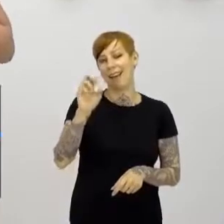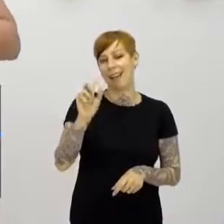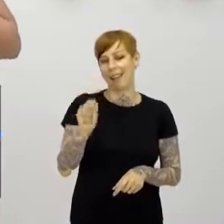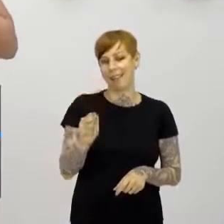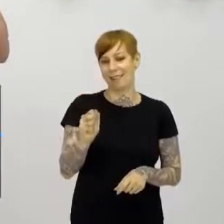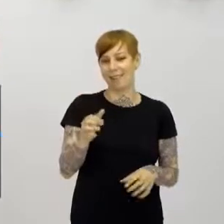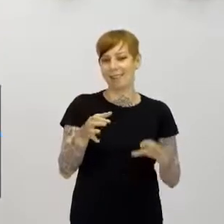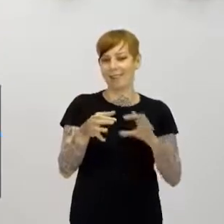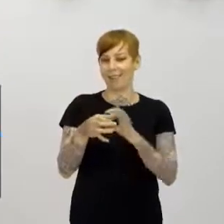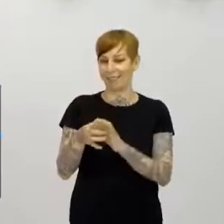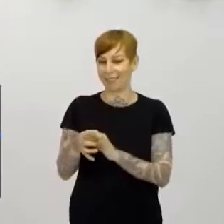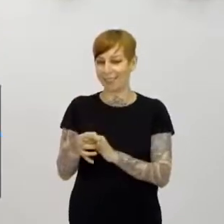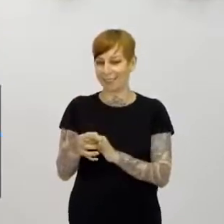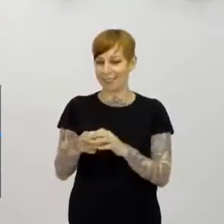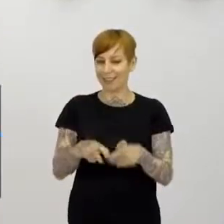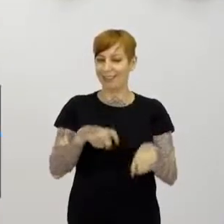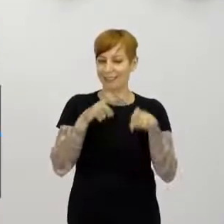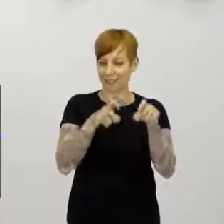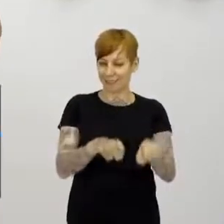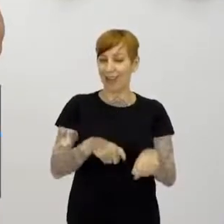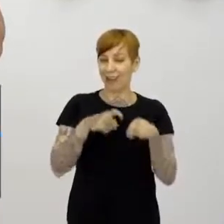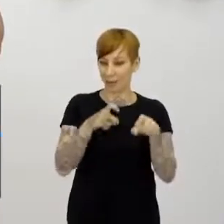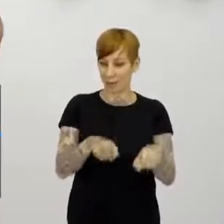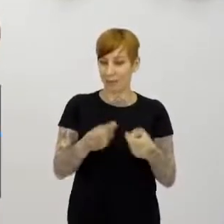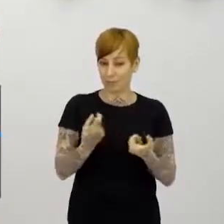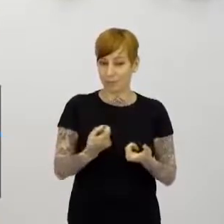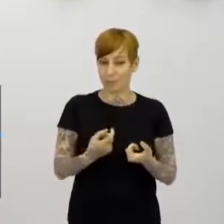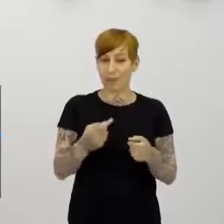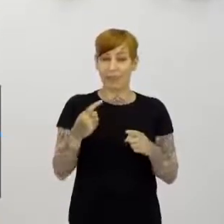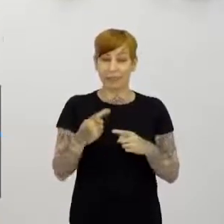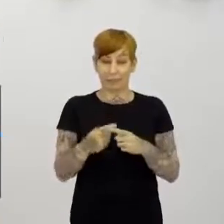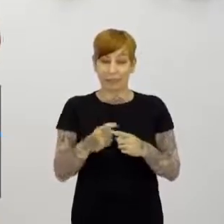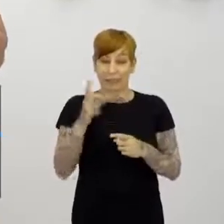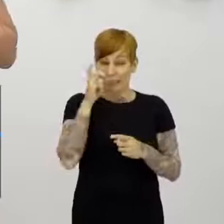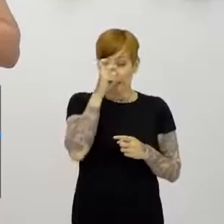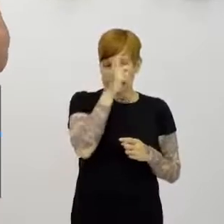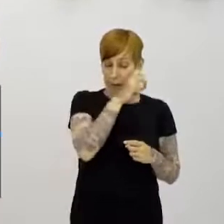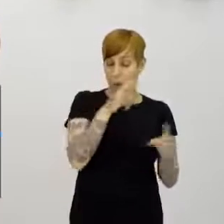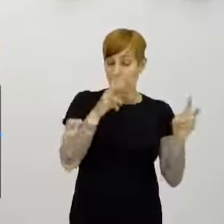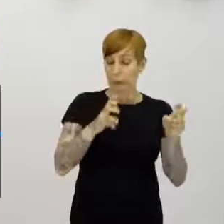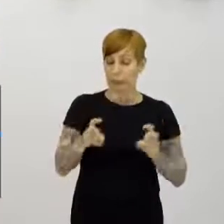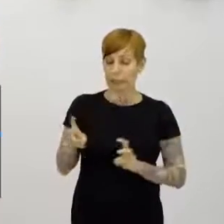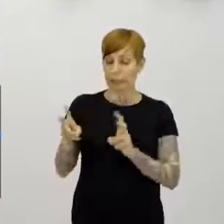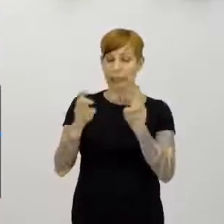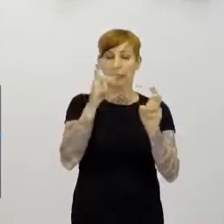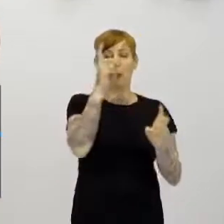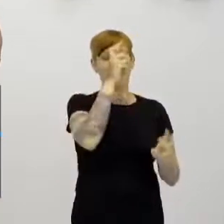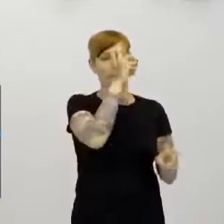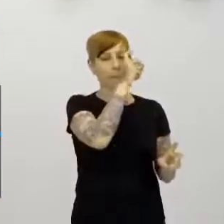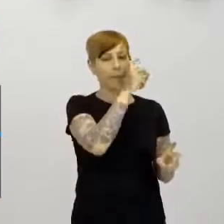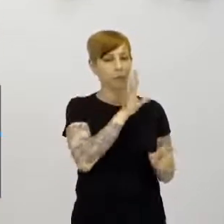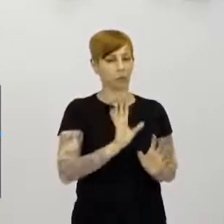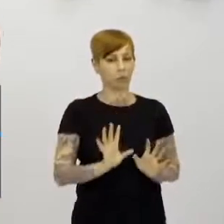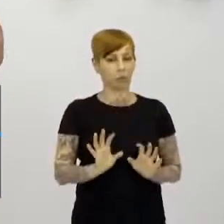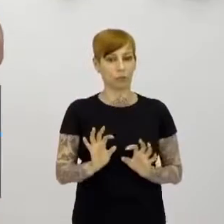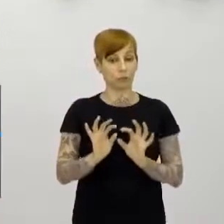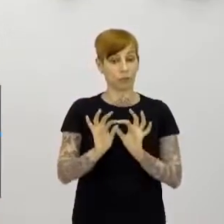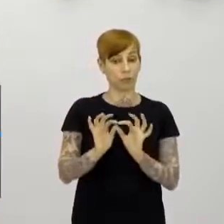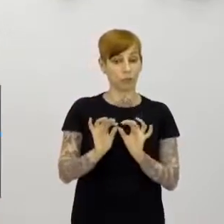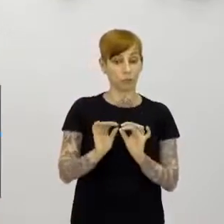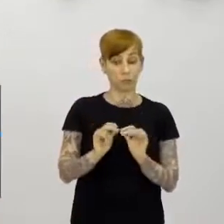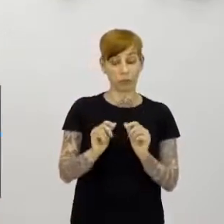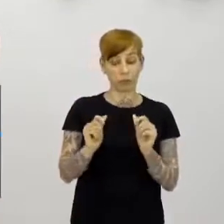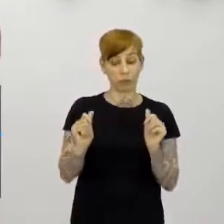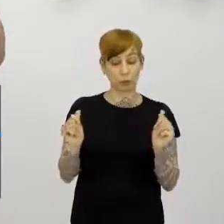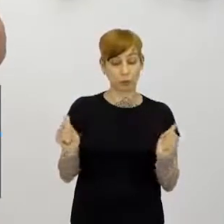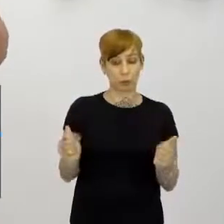Reforma agrária é uma ferida muito dolorida, assim, é um assunto muito delicado para se